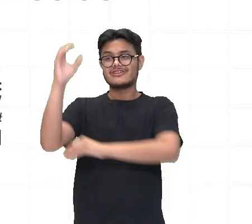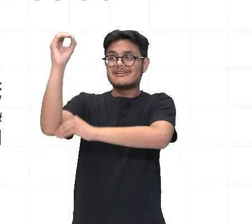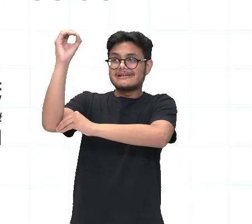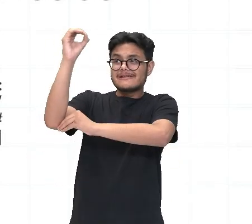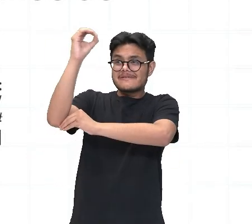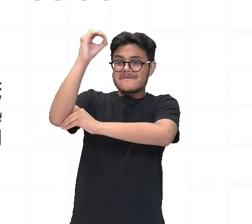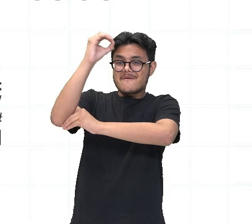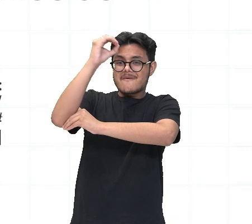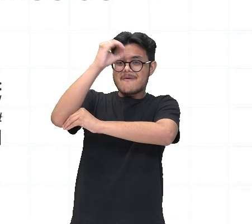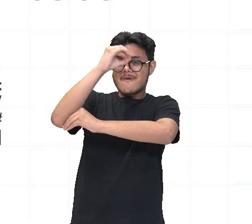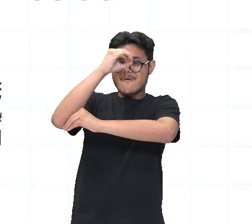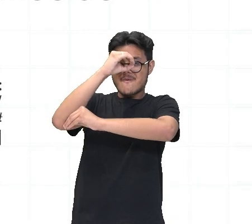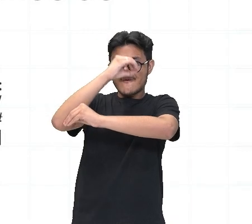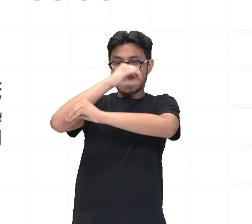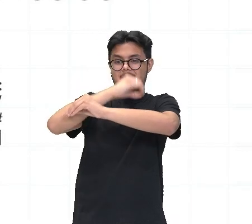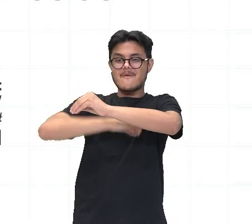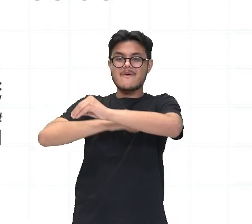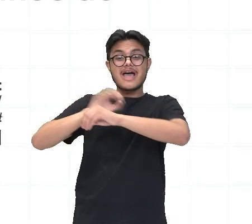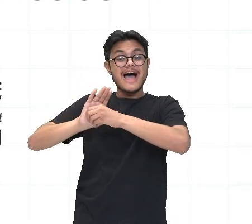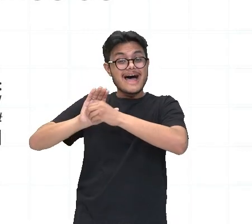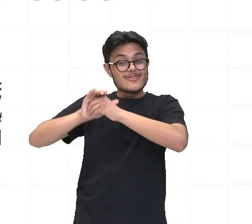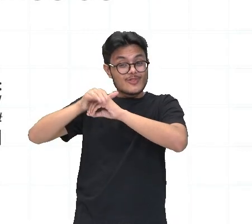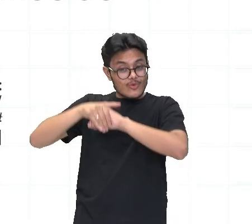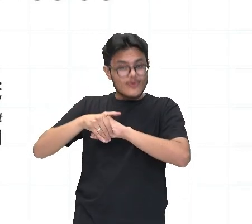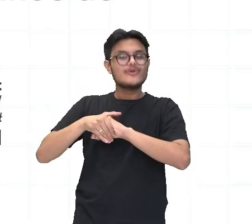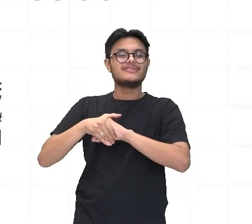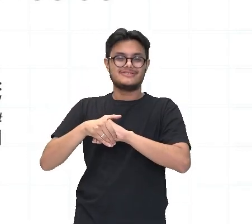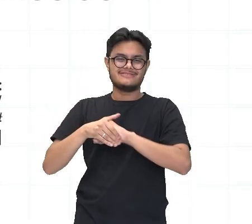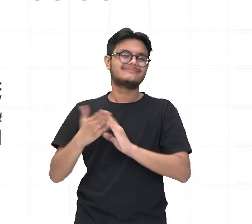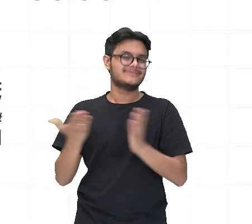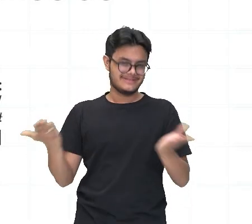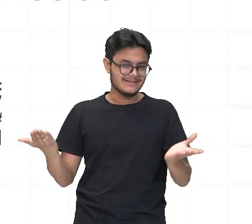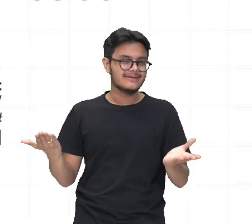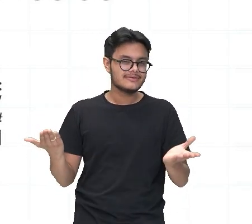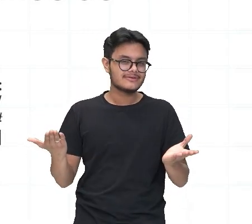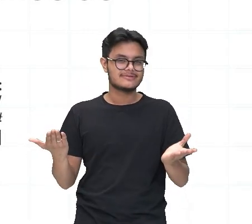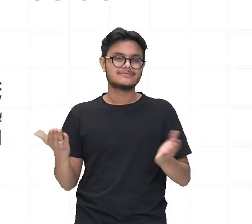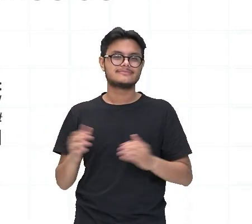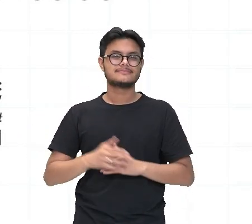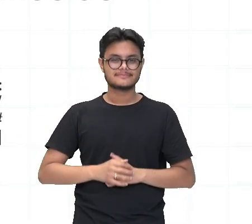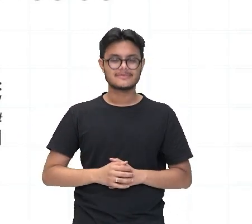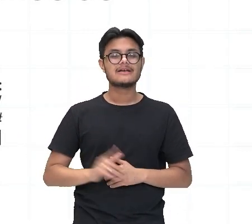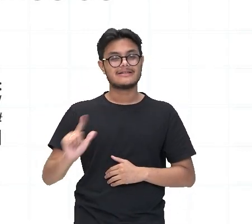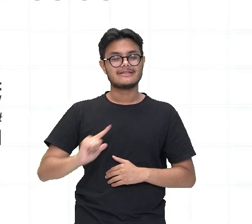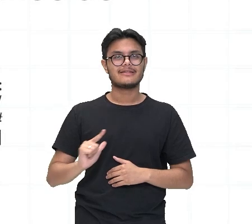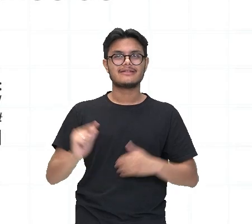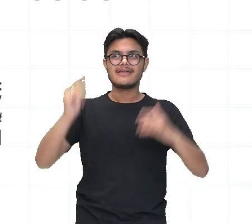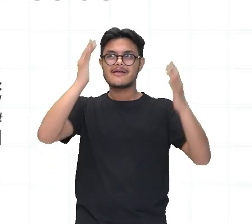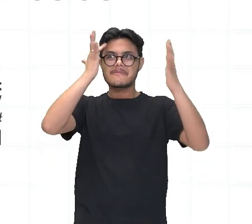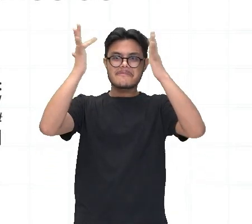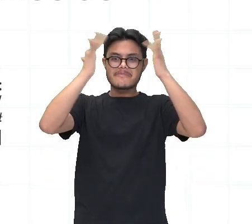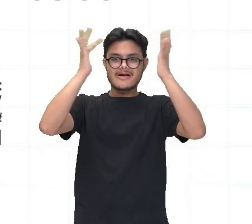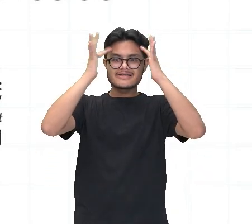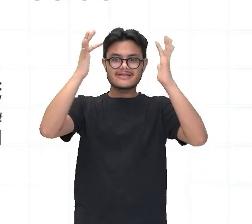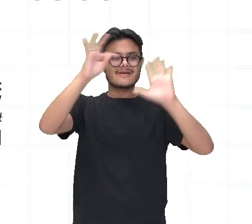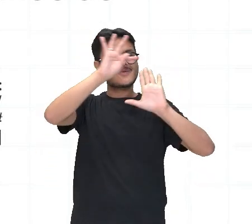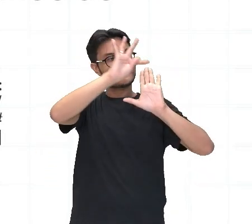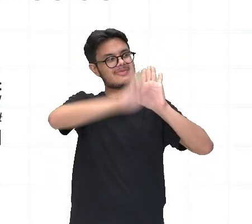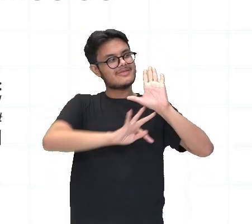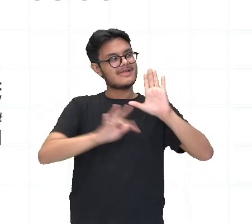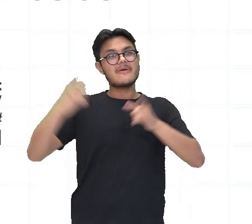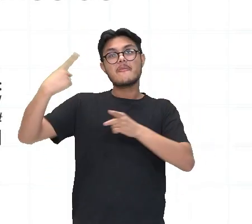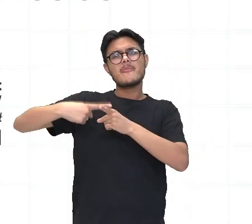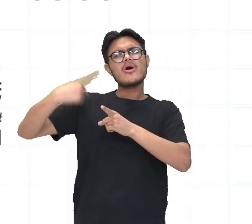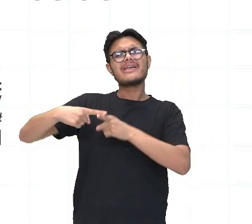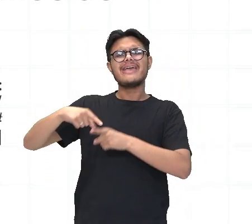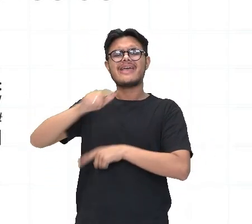justamente me trazer aí essa questão lógica e temporal das coisas, né? Agora sim, eu entendo por que ele